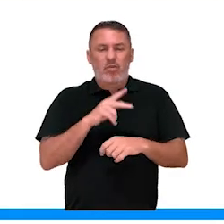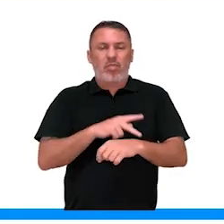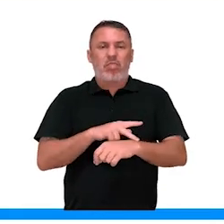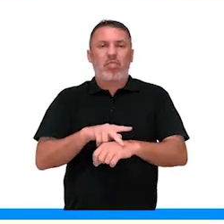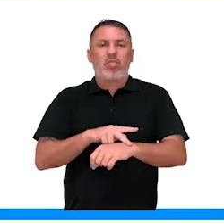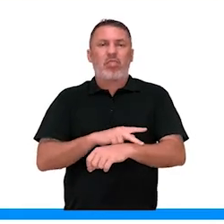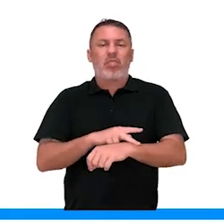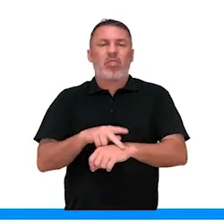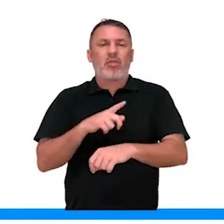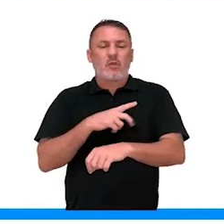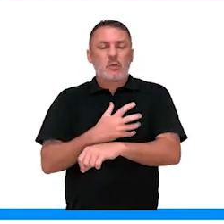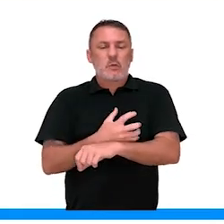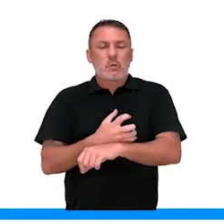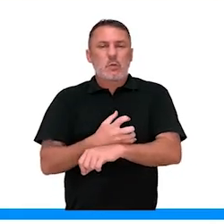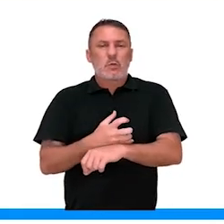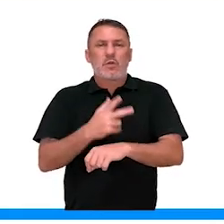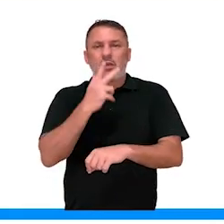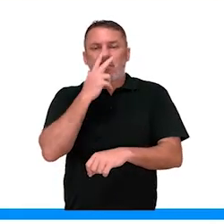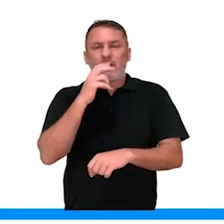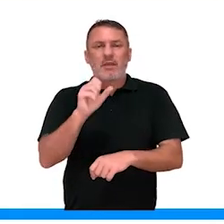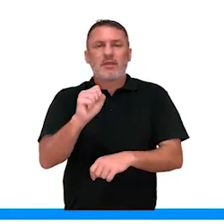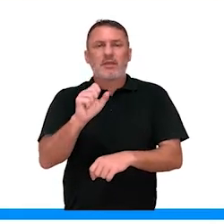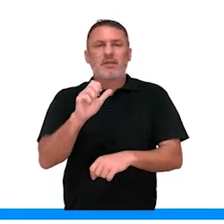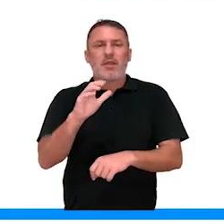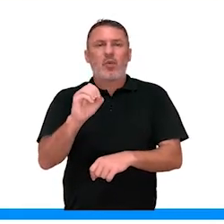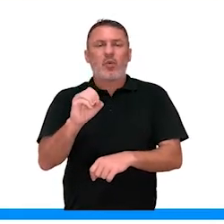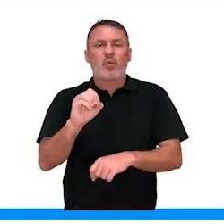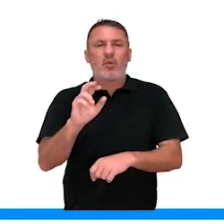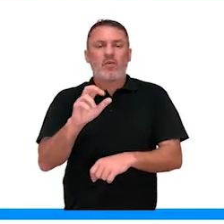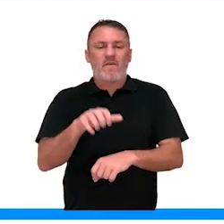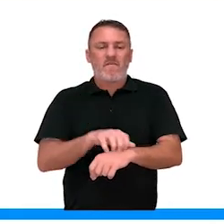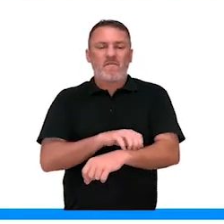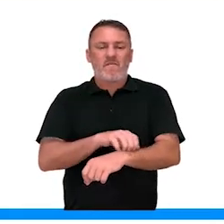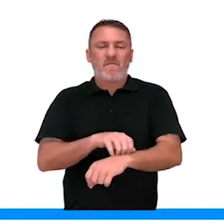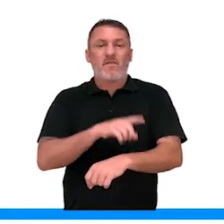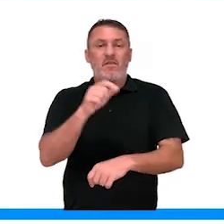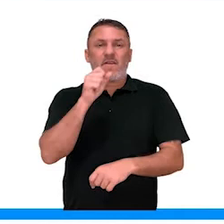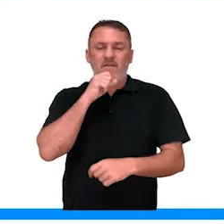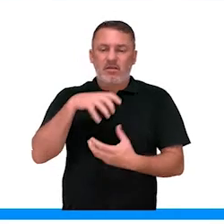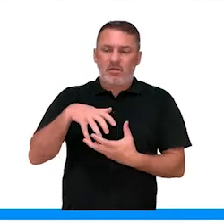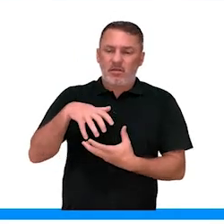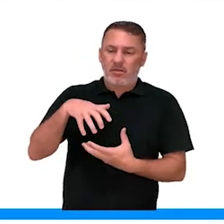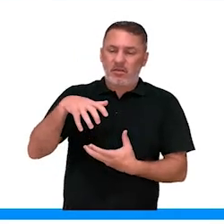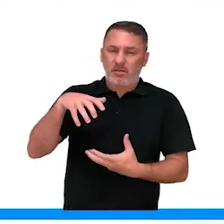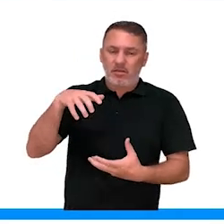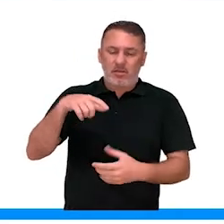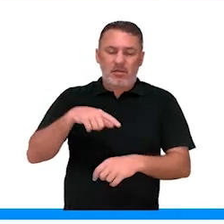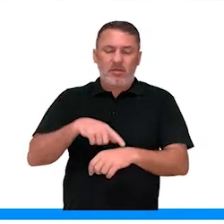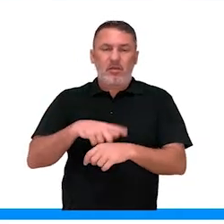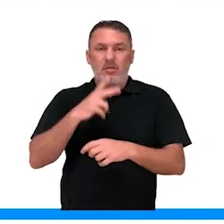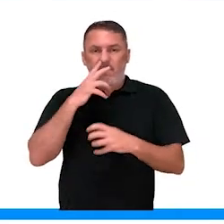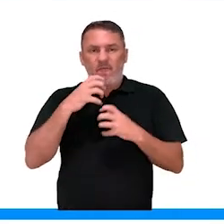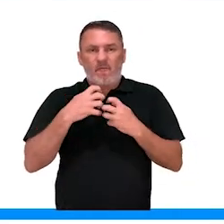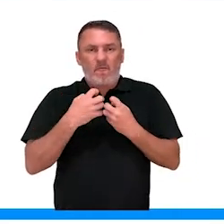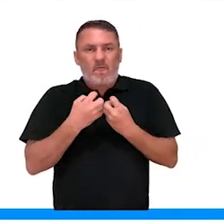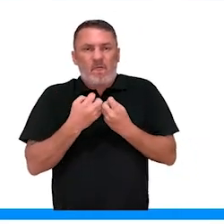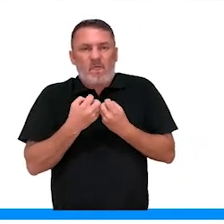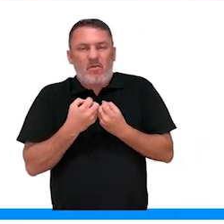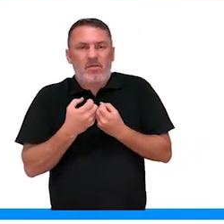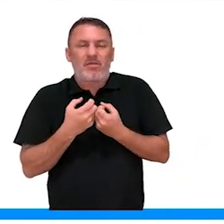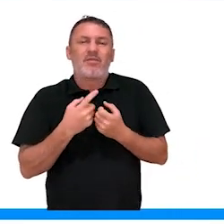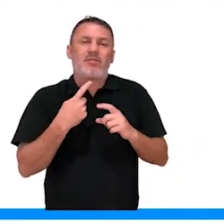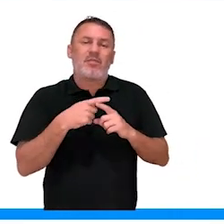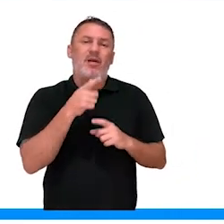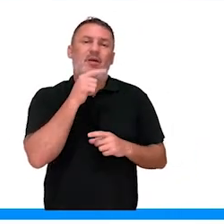divisão, elas vão desidratando no decorrer do tempo, e à medida que a gente vai envelhecendo, essa quantidade vai